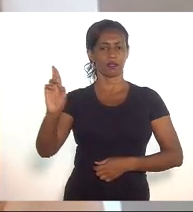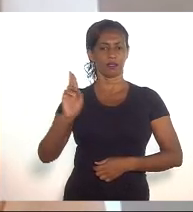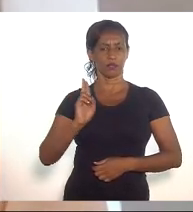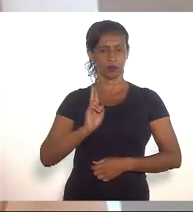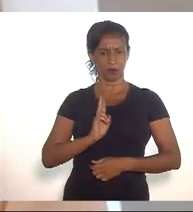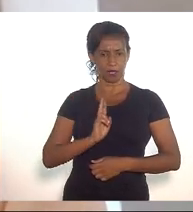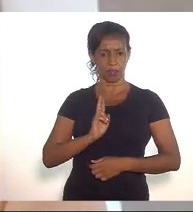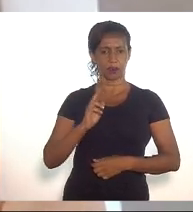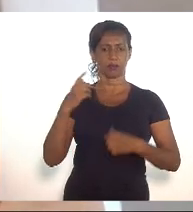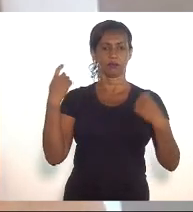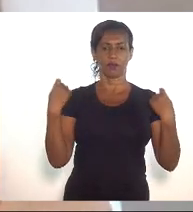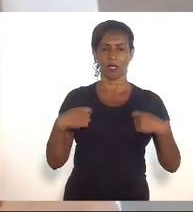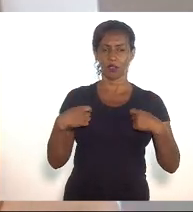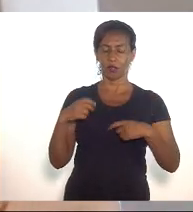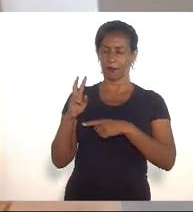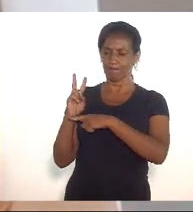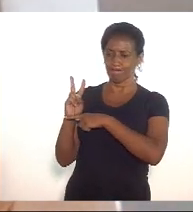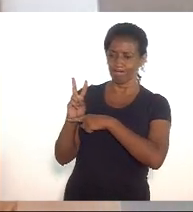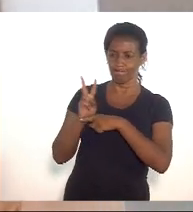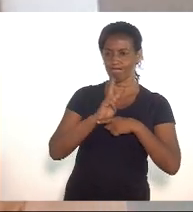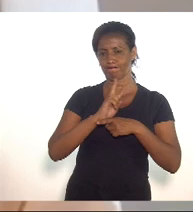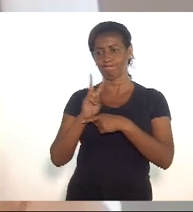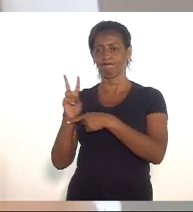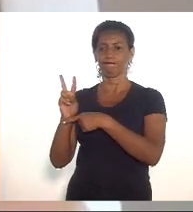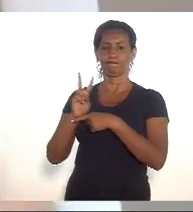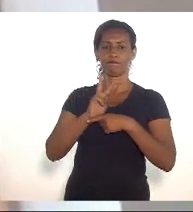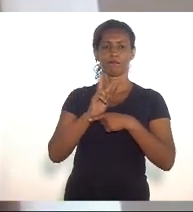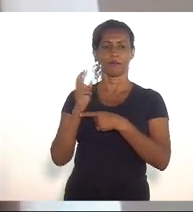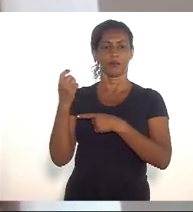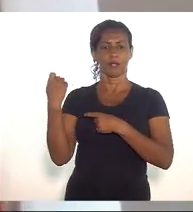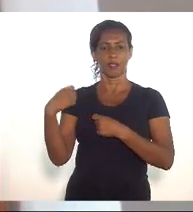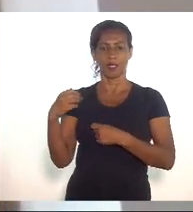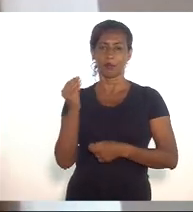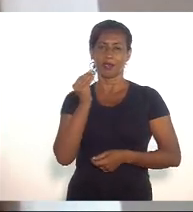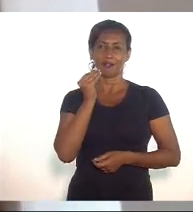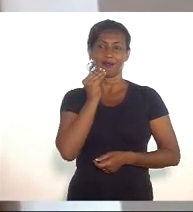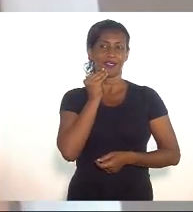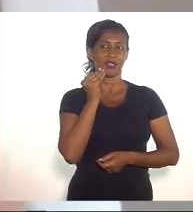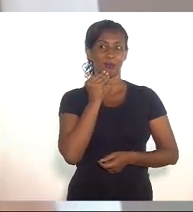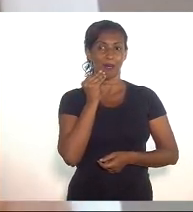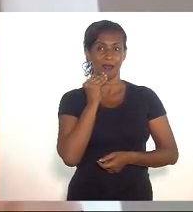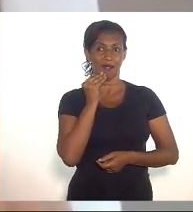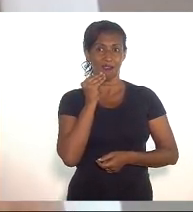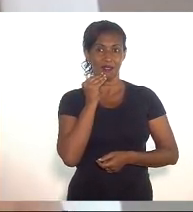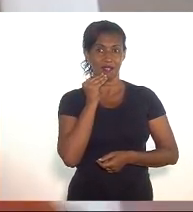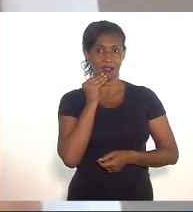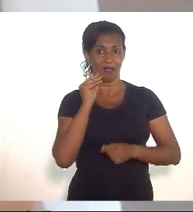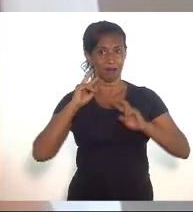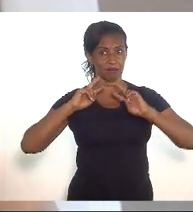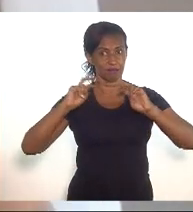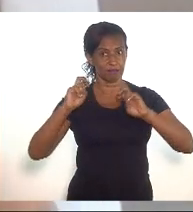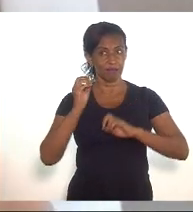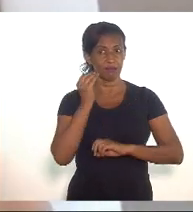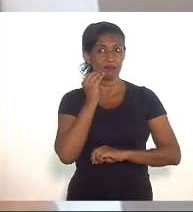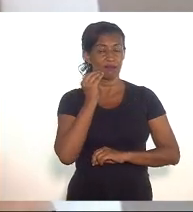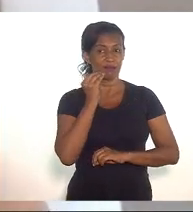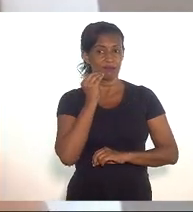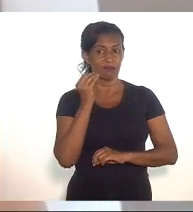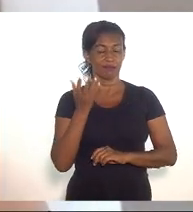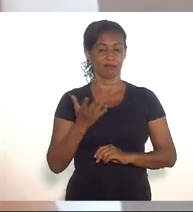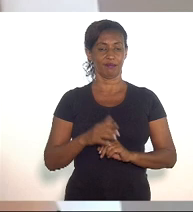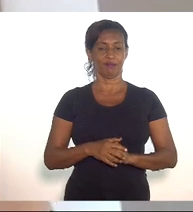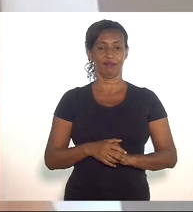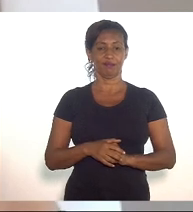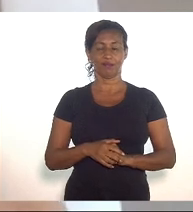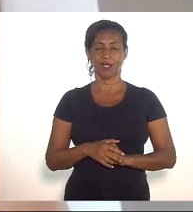elas precisam ser monitoradas e elas precisam dar transparência. Elas precisam ser